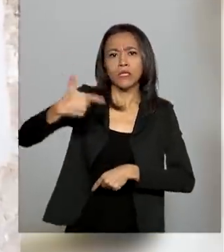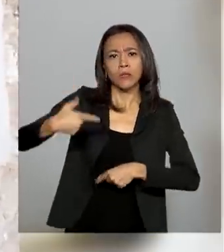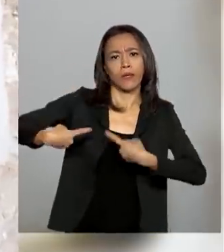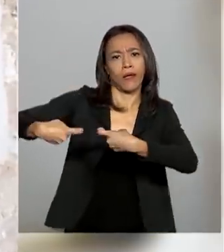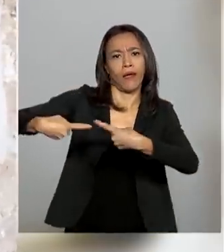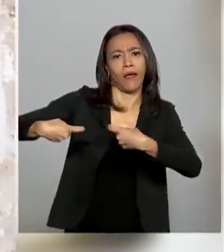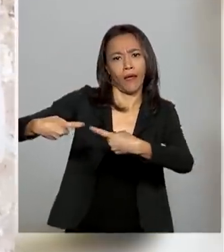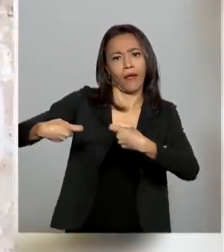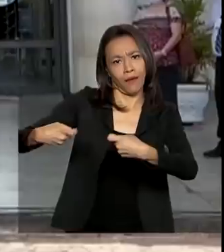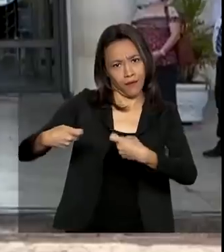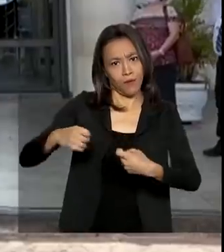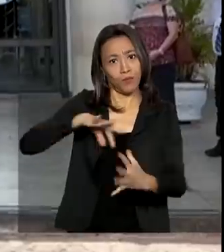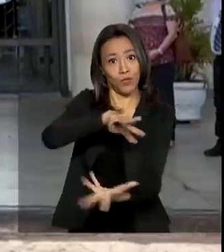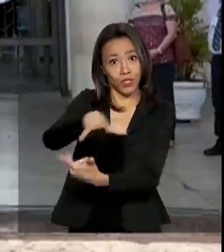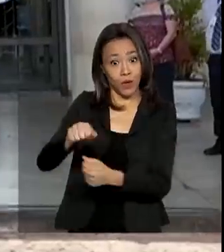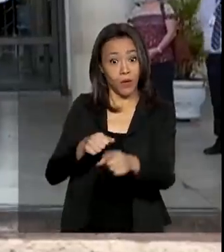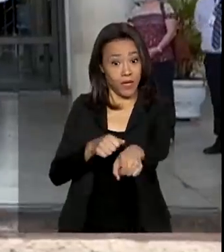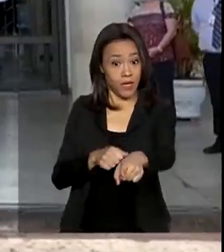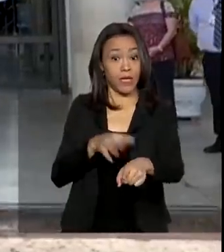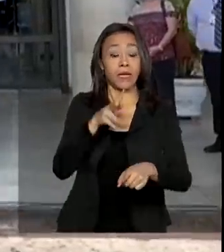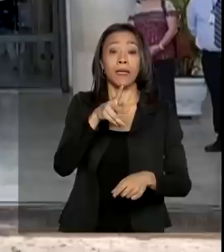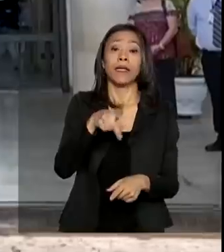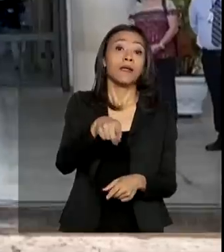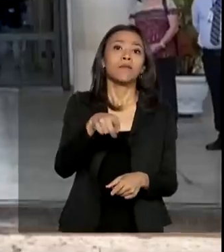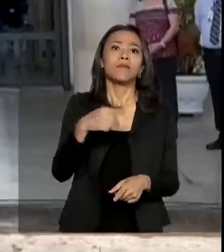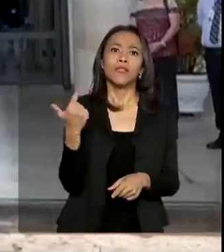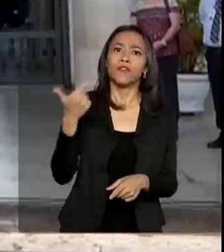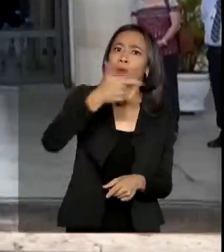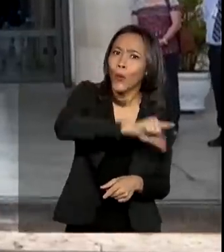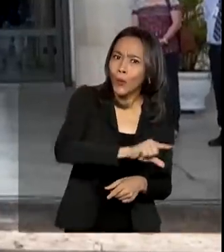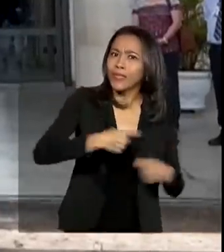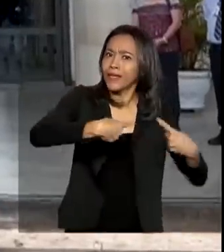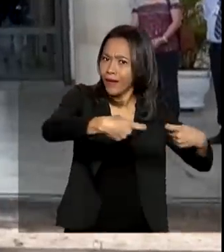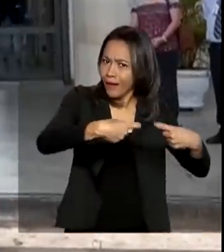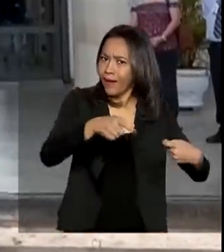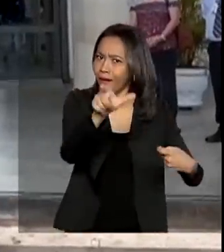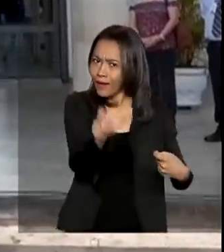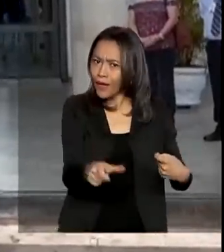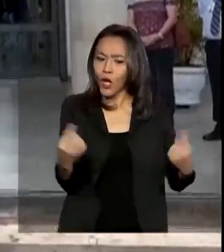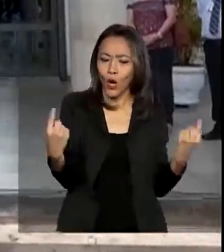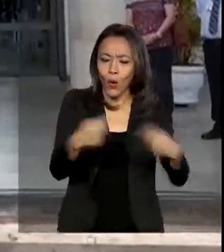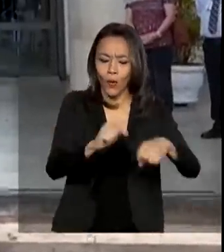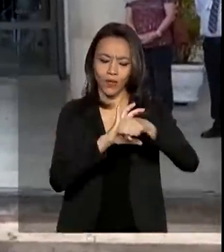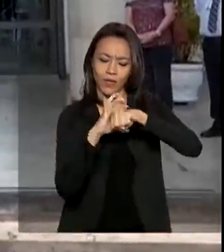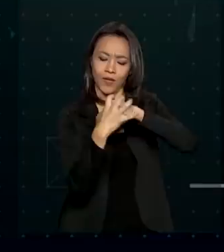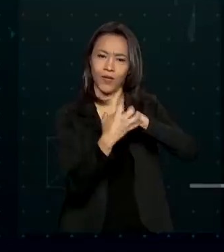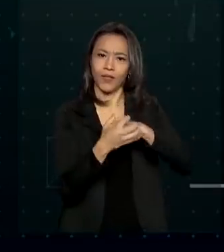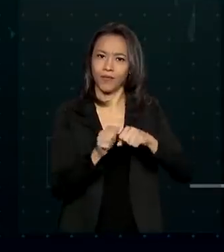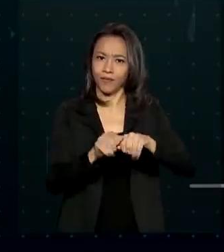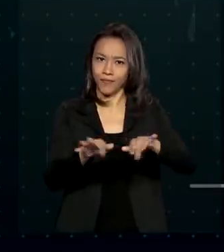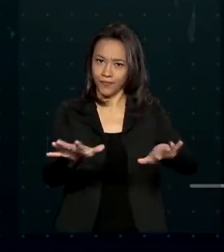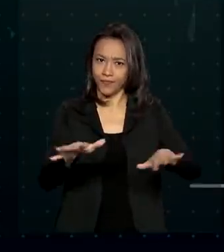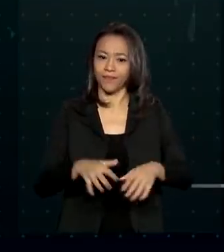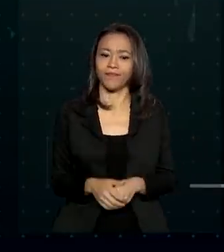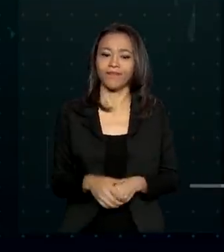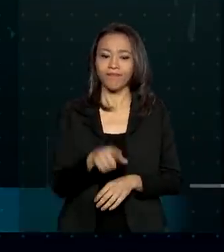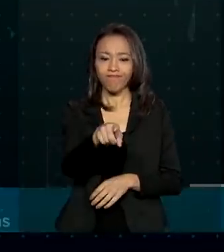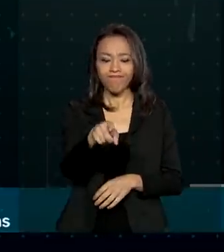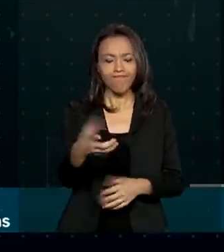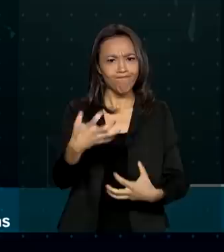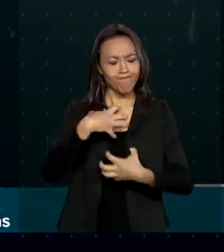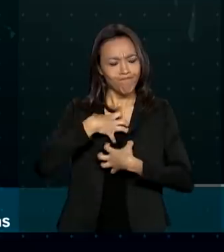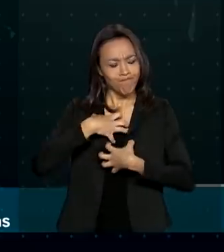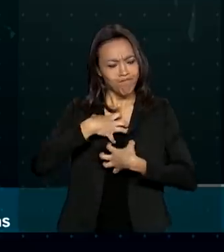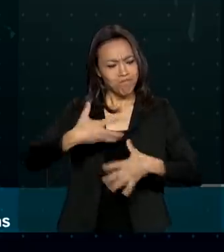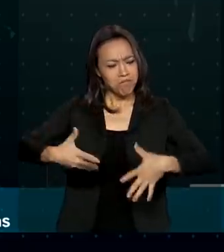segundo-tenente irmã do piveta batalhão em outra guerra dessa vez contra o coronavírus motivador